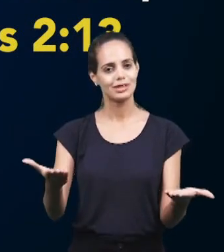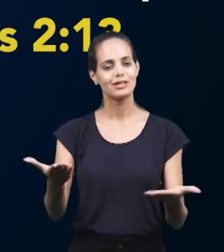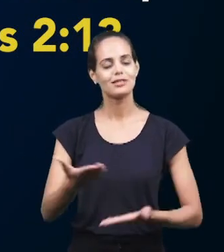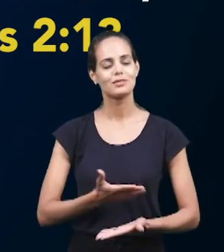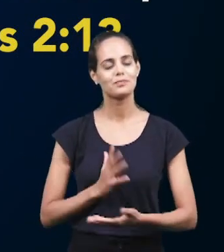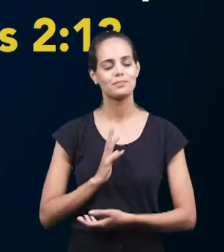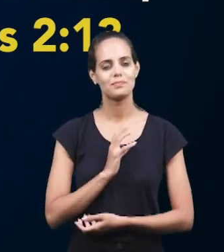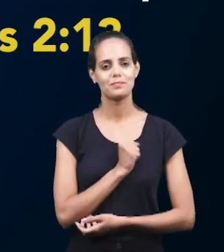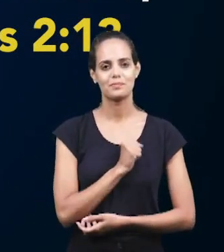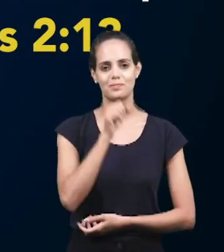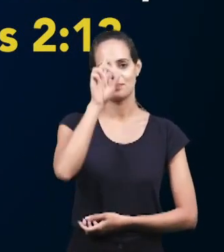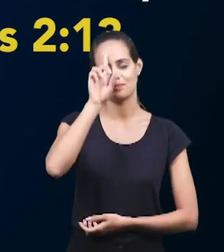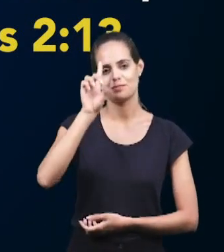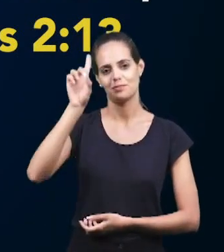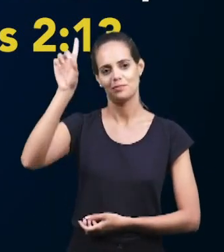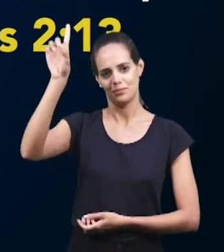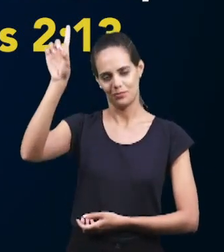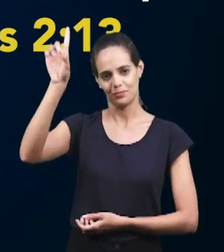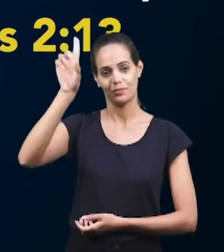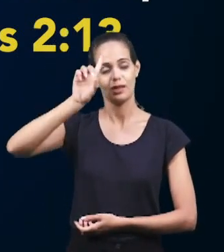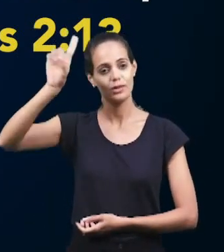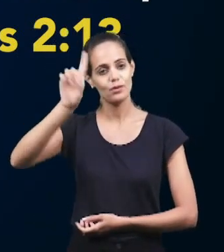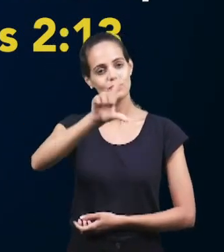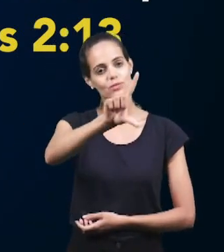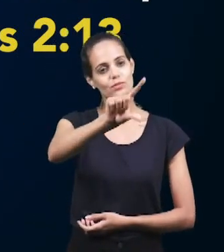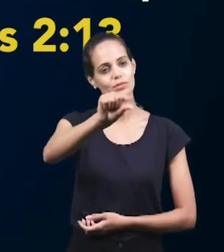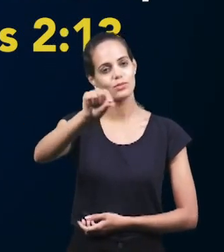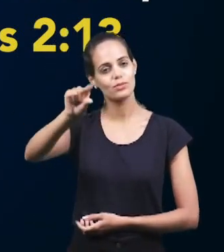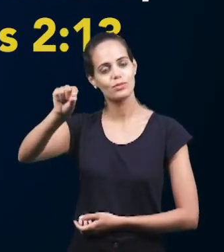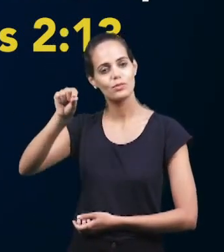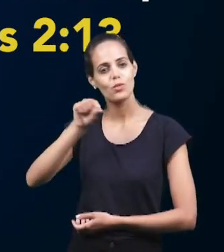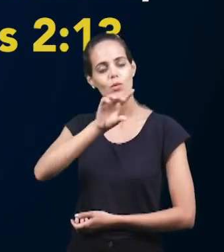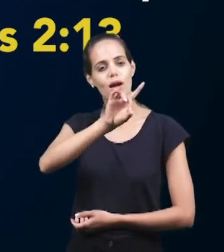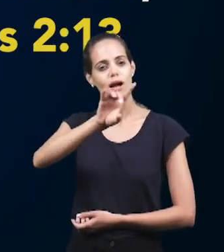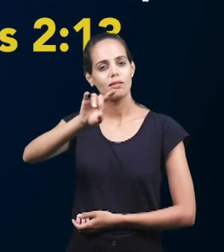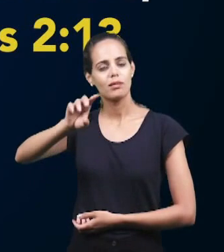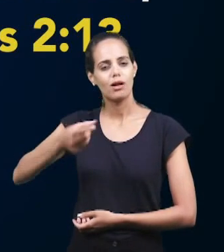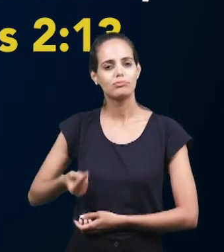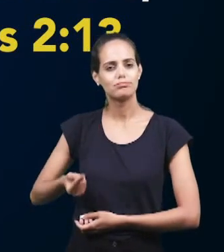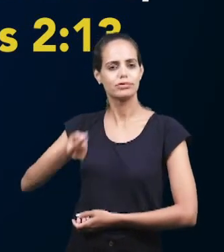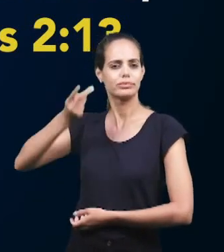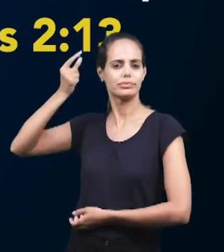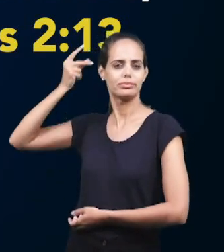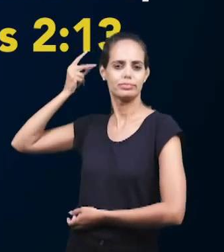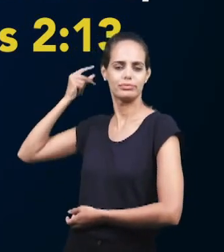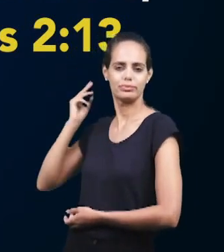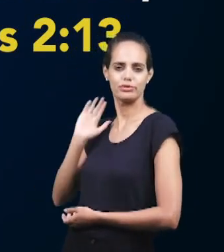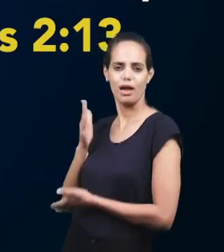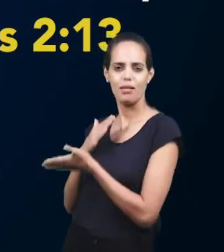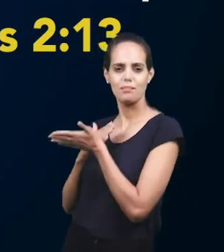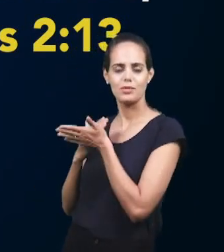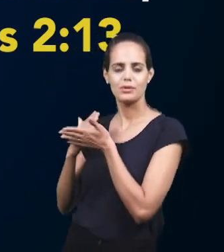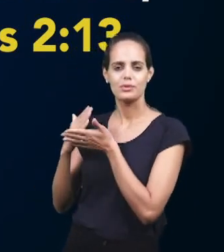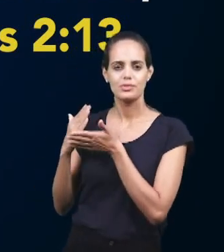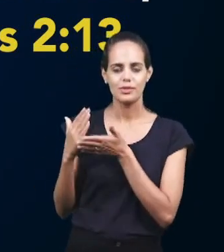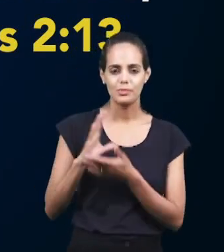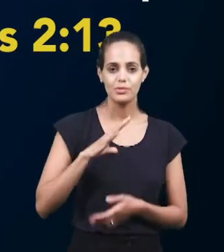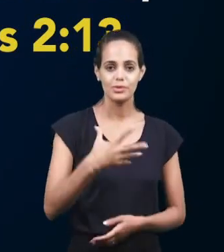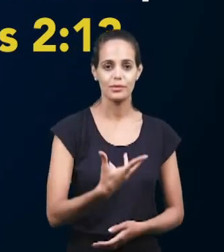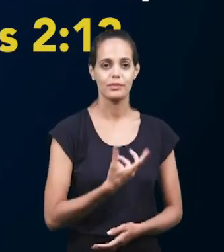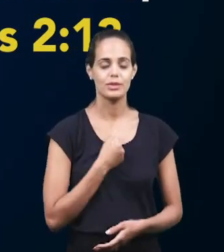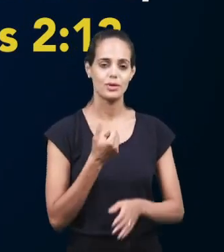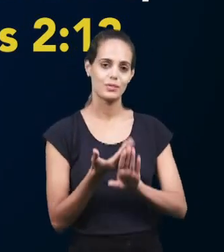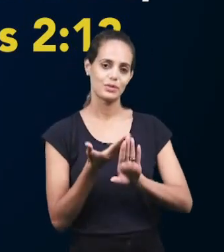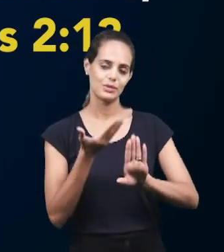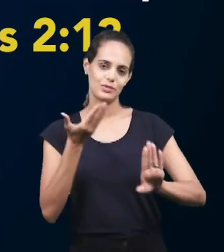amados do Senhor, por vos ter Deus elegido desde o princípio para a salvação, em santificação